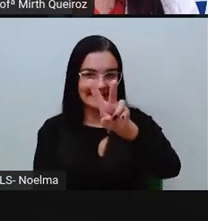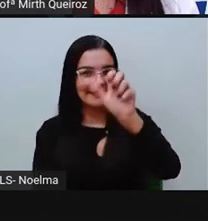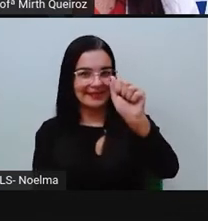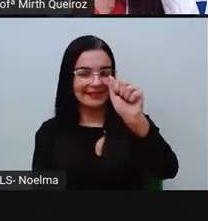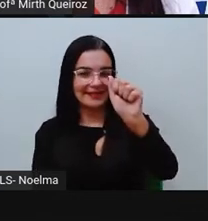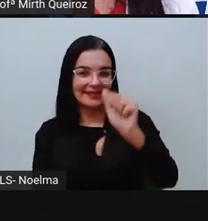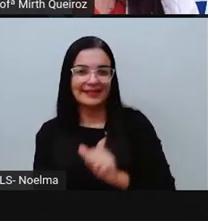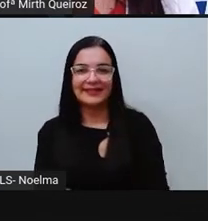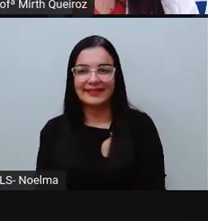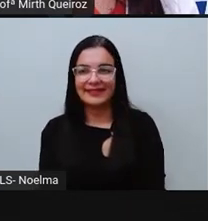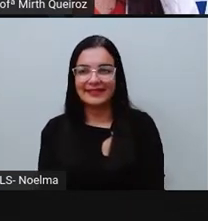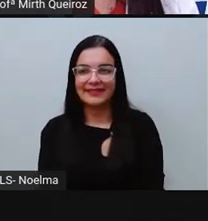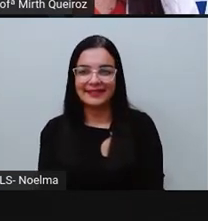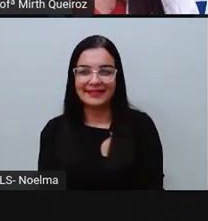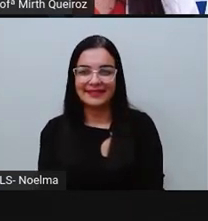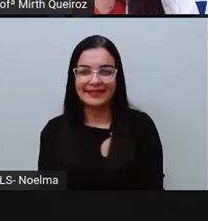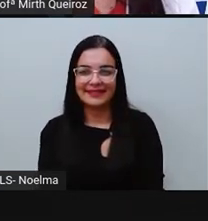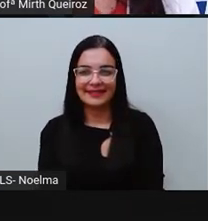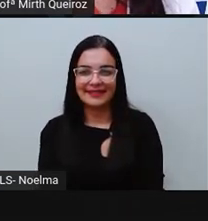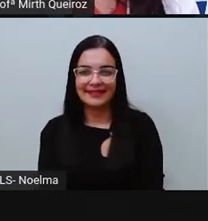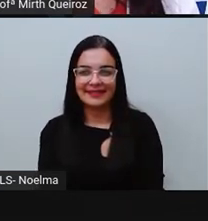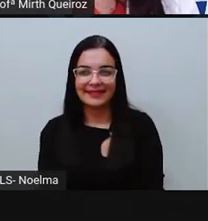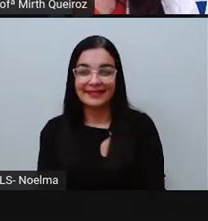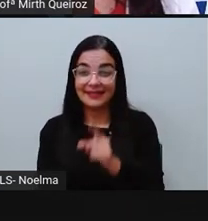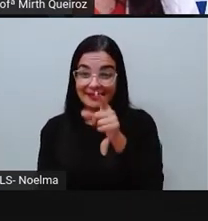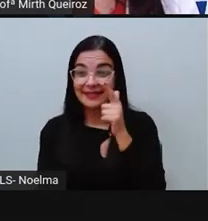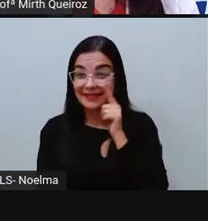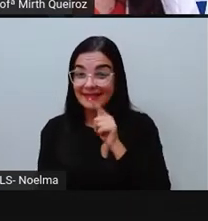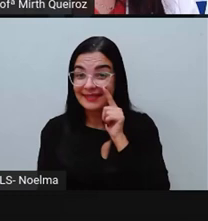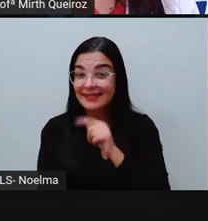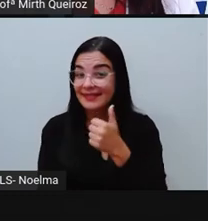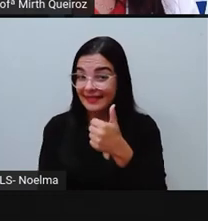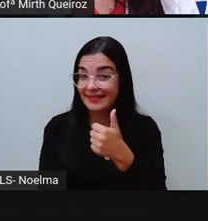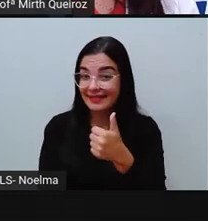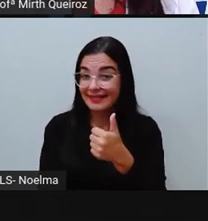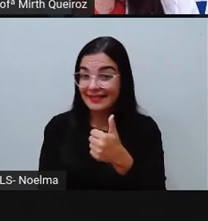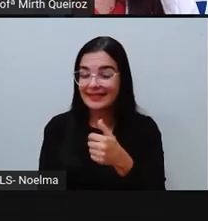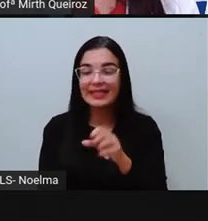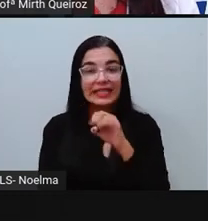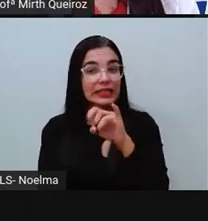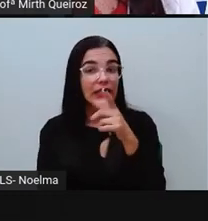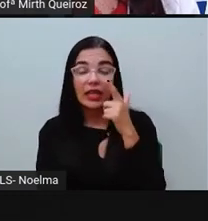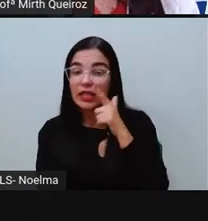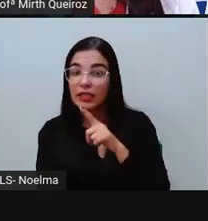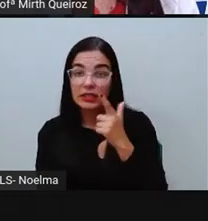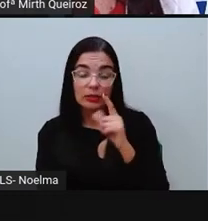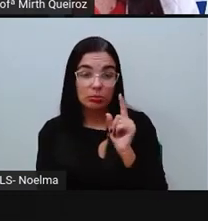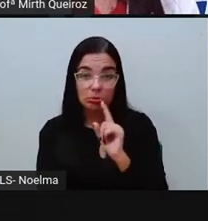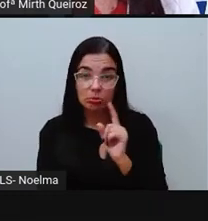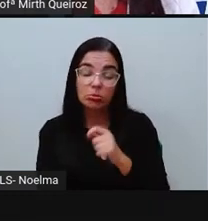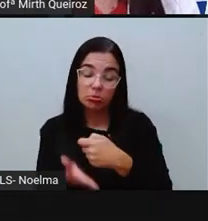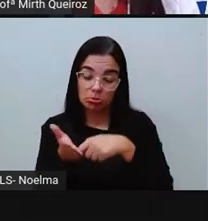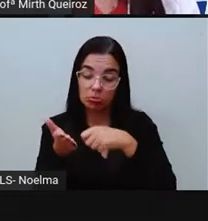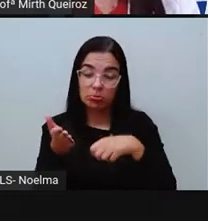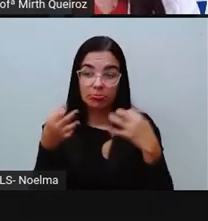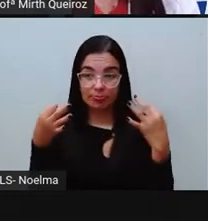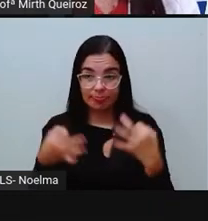C-H-U-V-A. Chuva. Acertaram? Corrijam aí quem não acertou, tá?